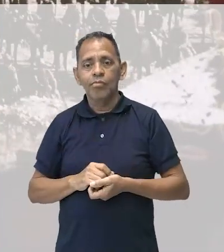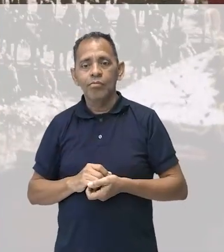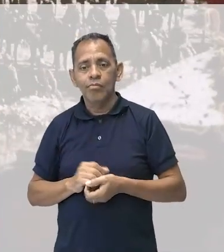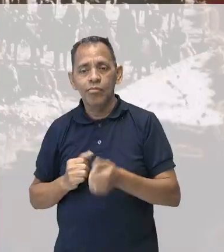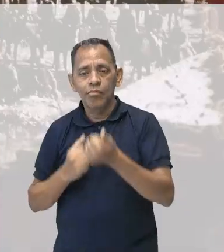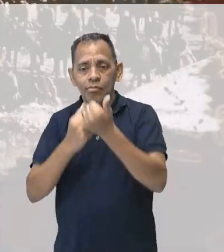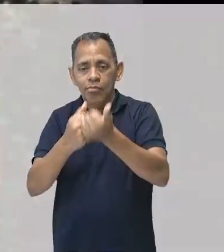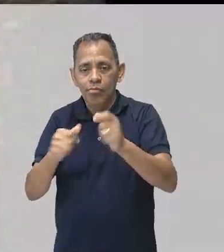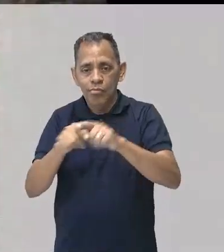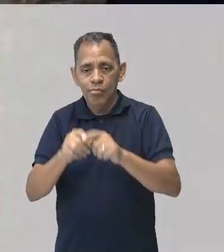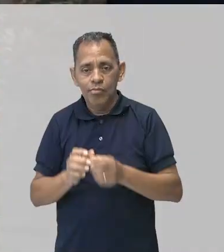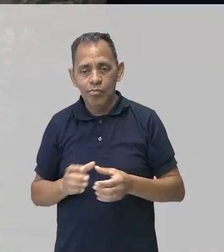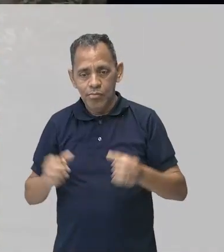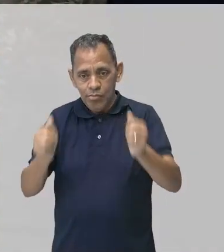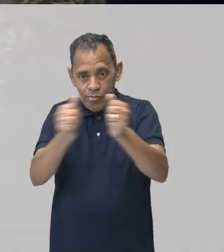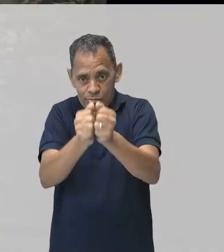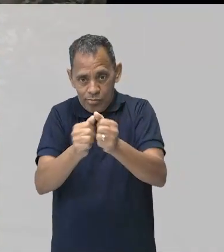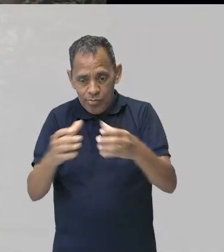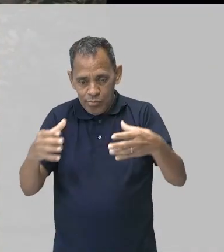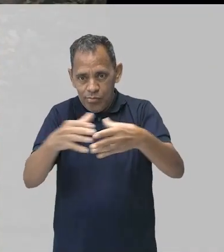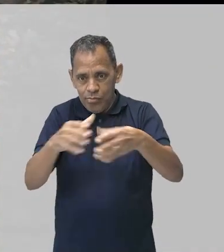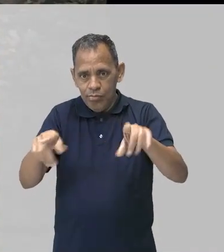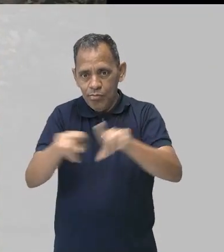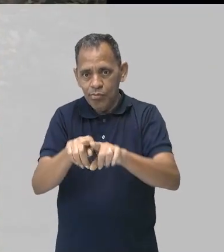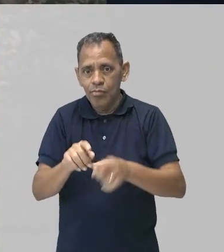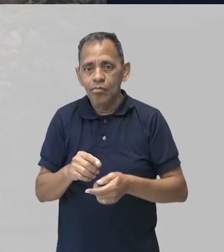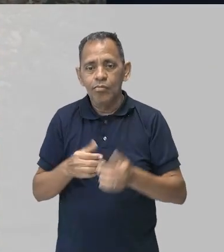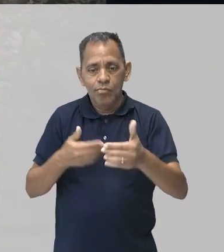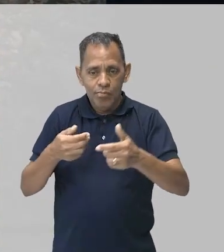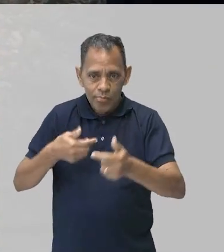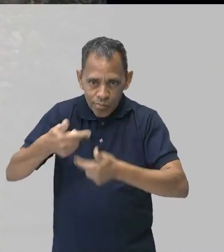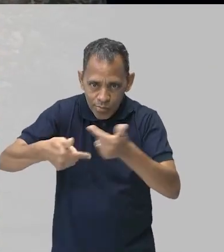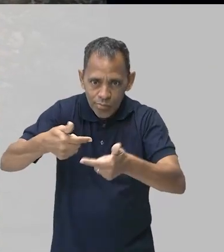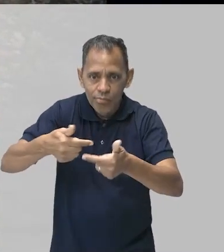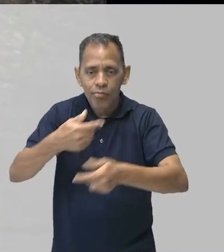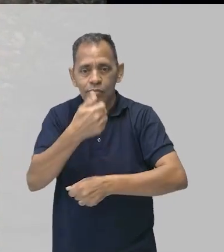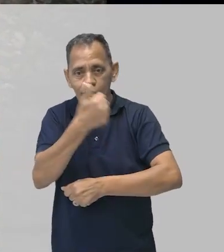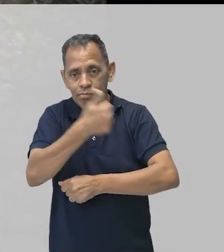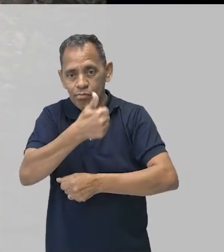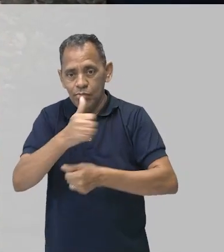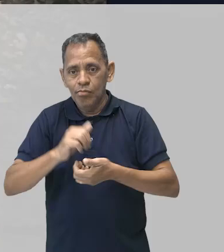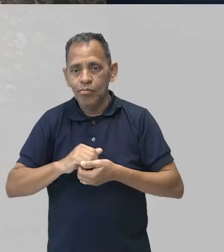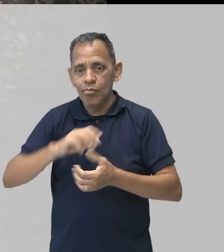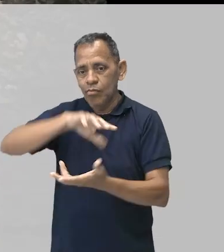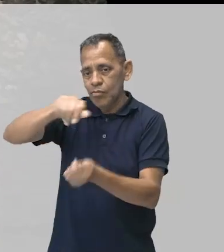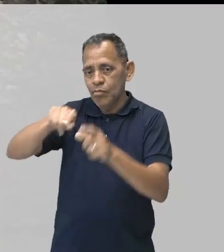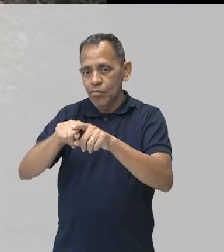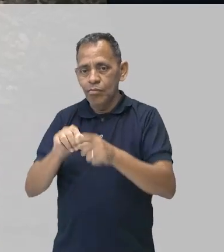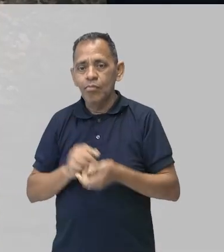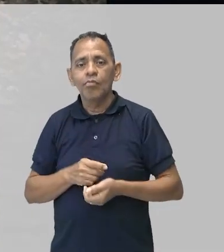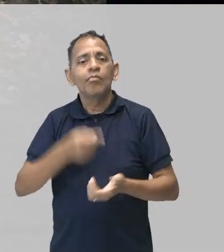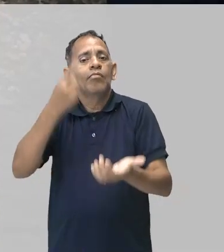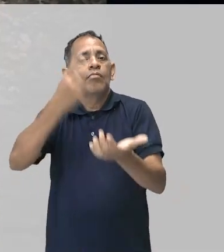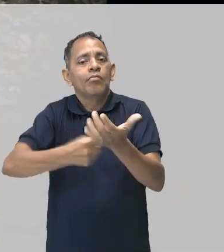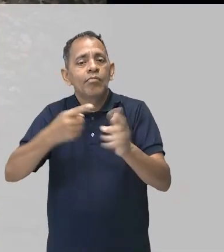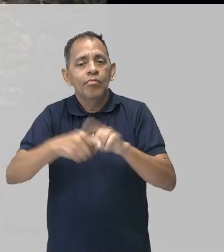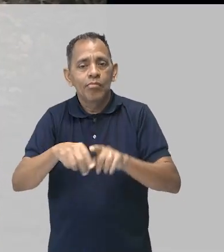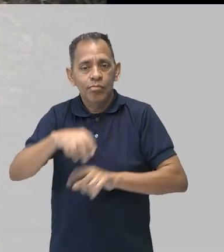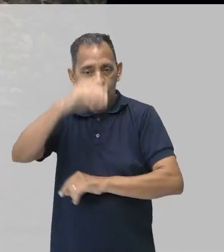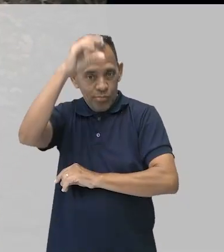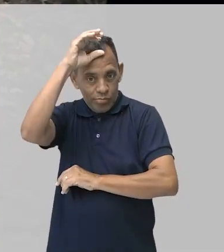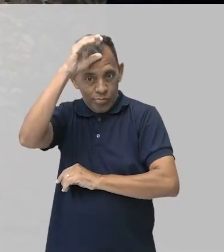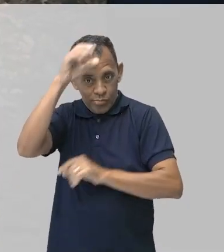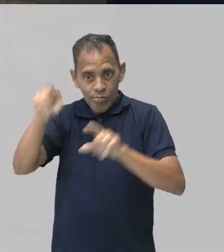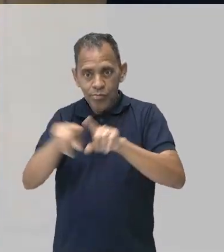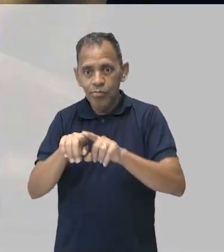árabe unificado. Durante a Primeira Guerra Mundial, houve um acordo entre turcos e britânicos sobre o futuro da faixa